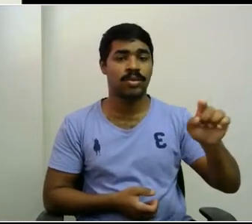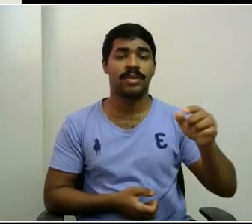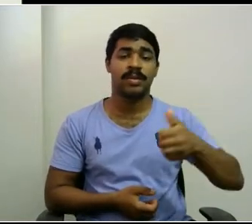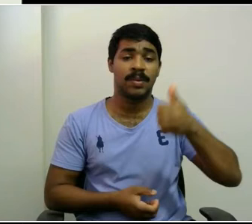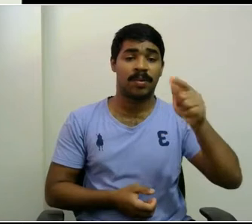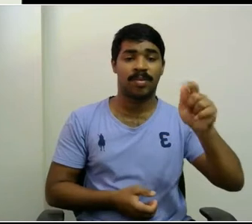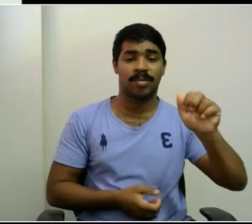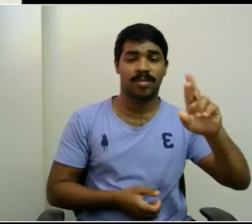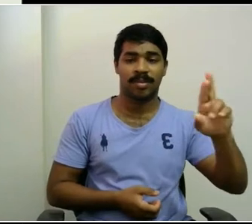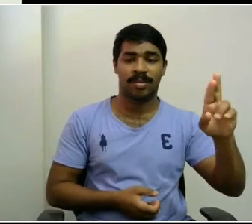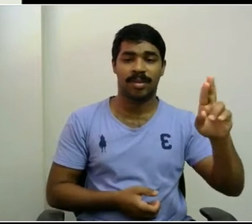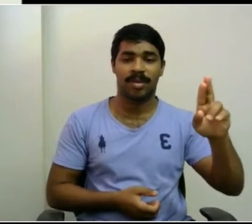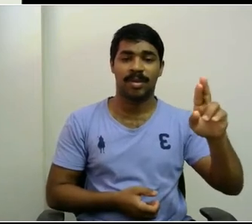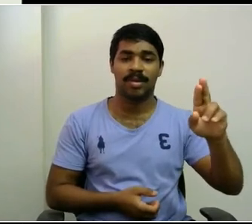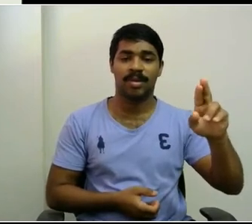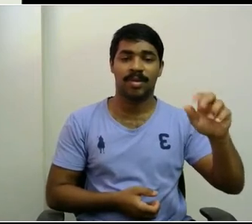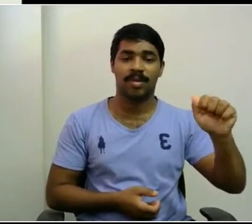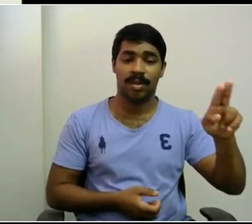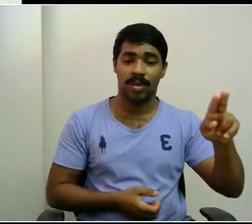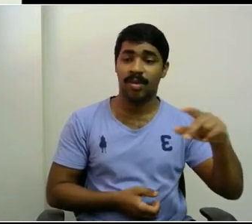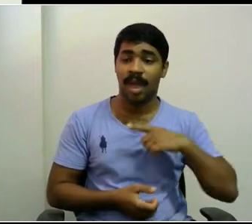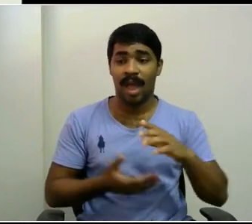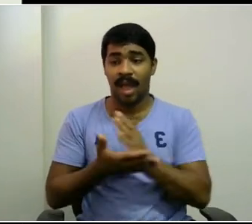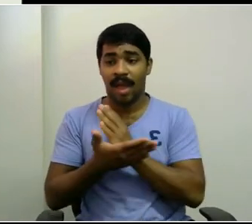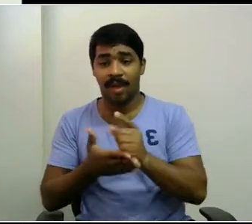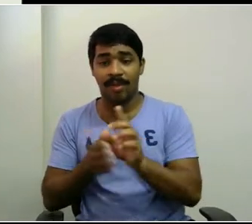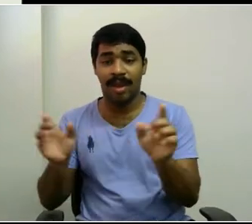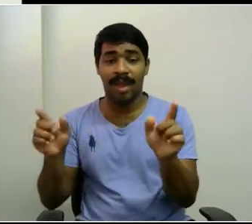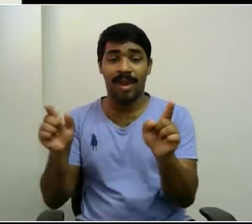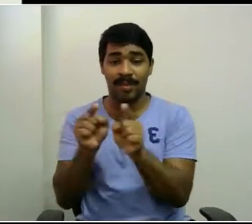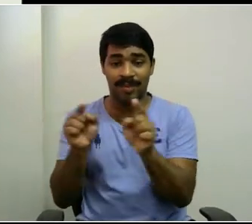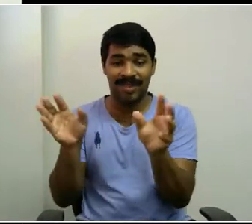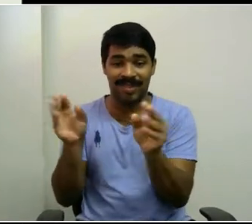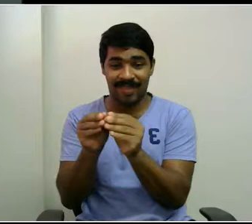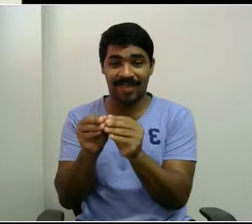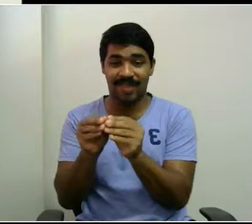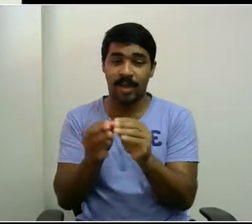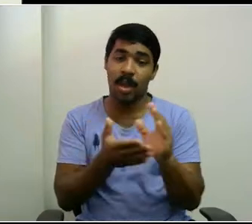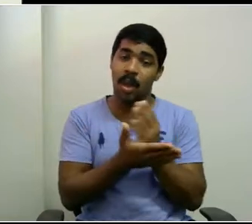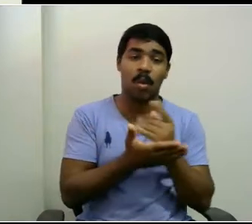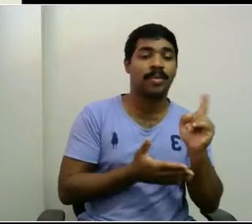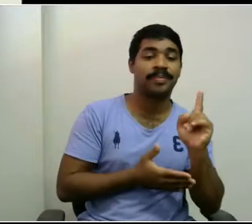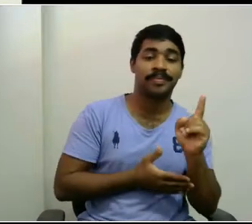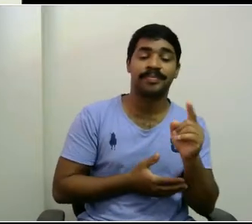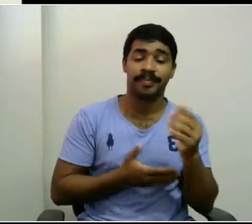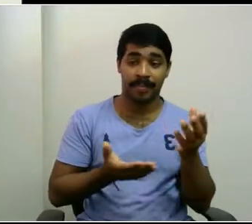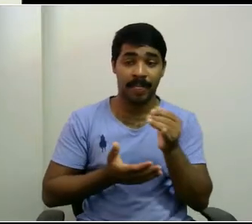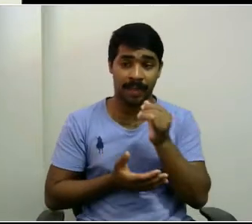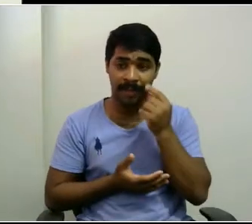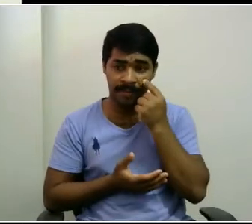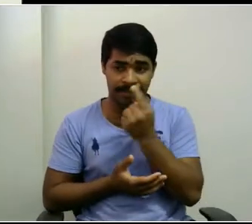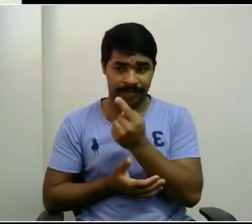estão reduzidas e outros não. Tá? Então, aqui, ó, primeiro vamos saber identificar.